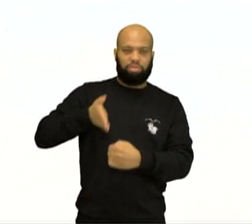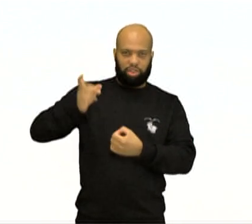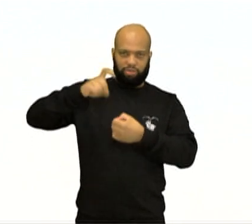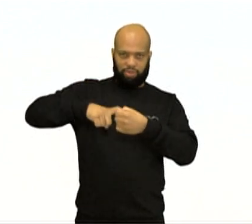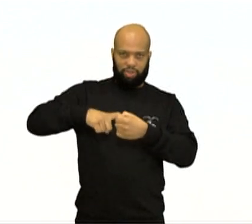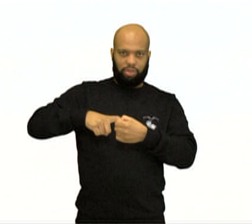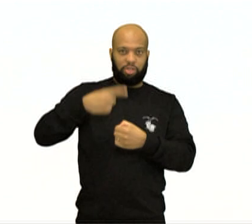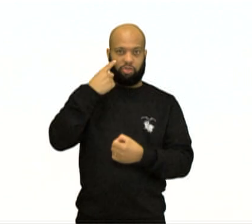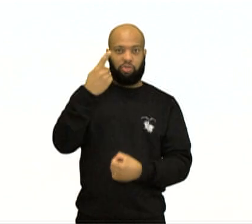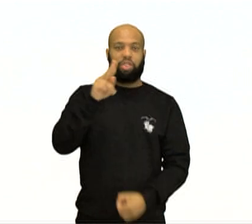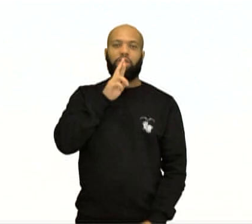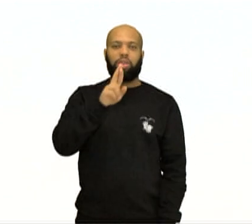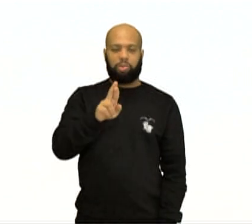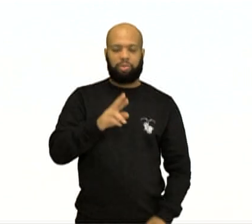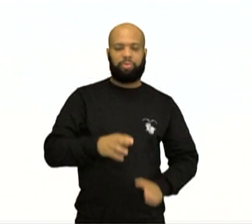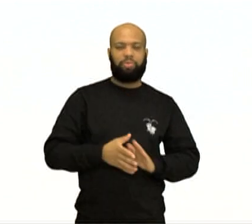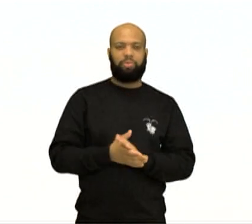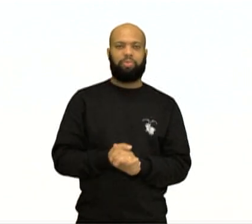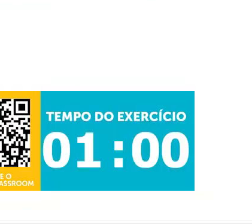fazer a correção.